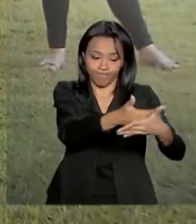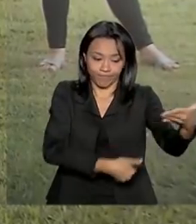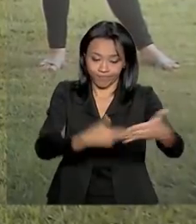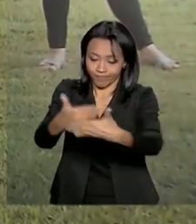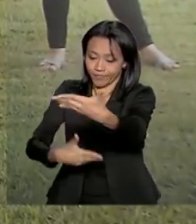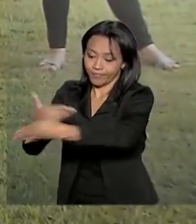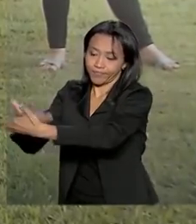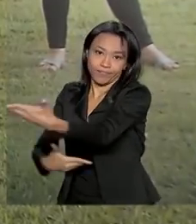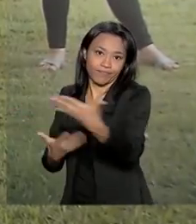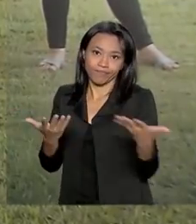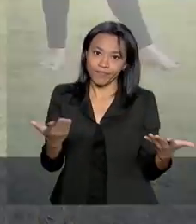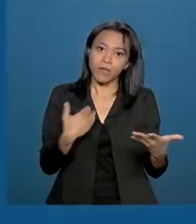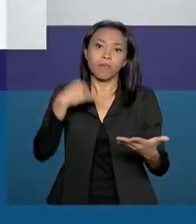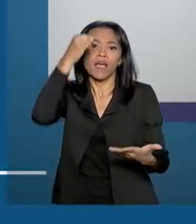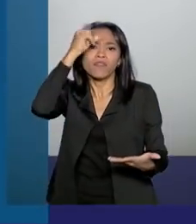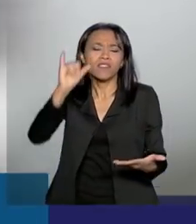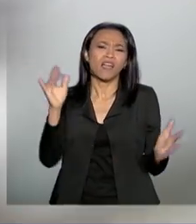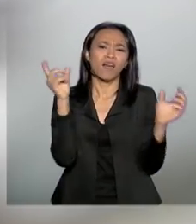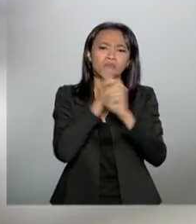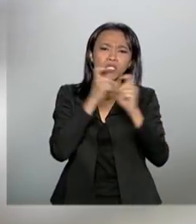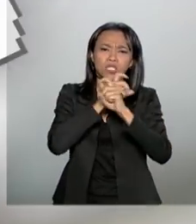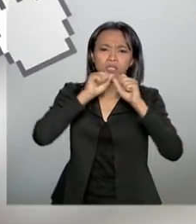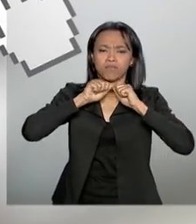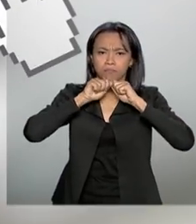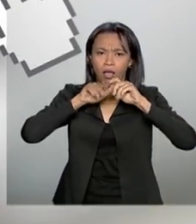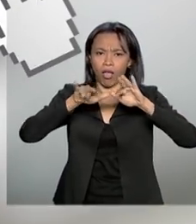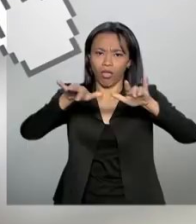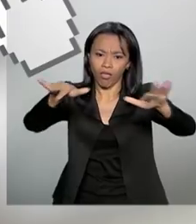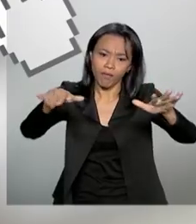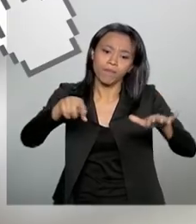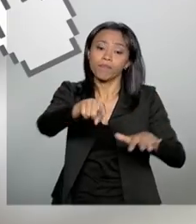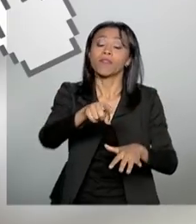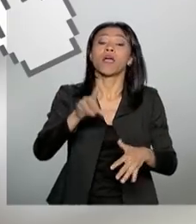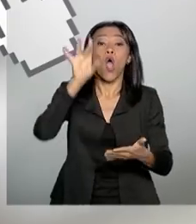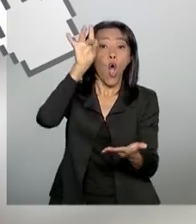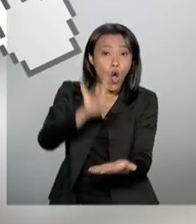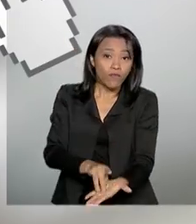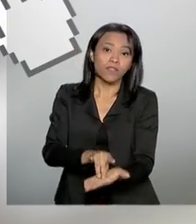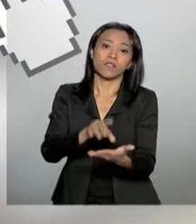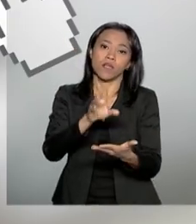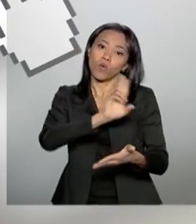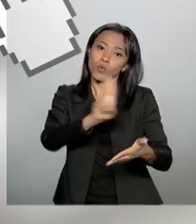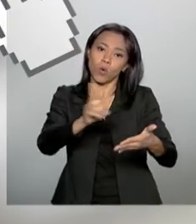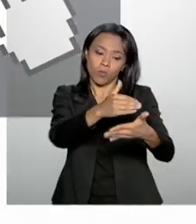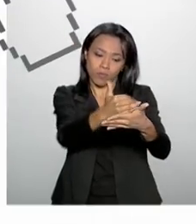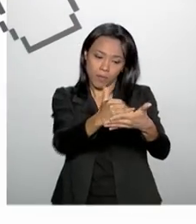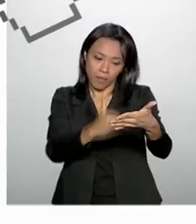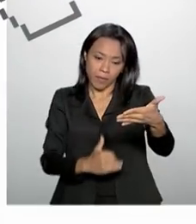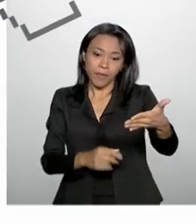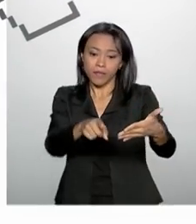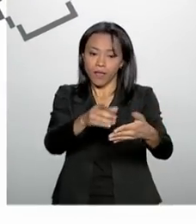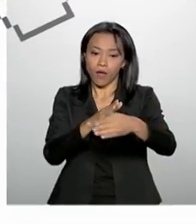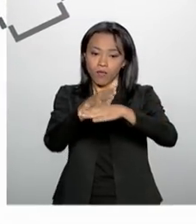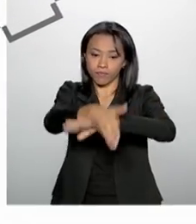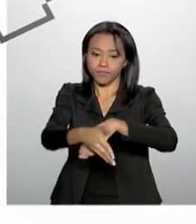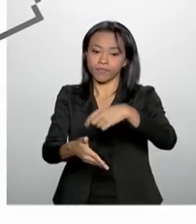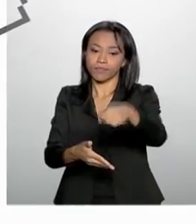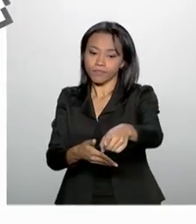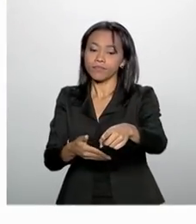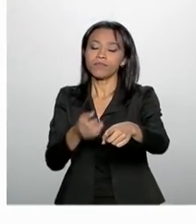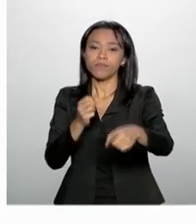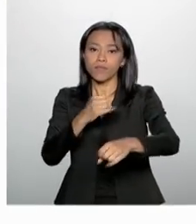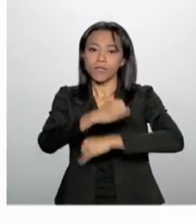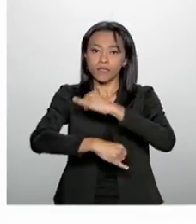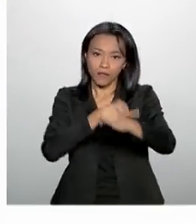evitar boatos ou notícias falsas, a lista oficial dos desaparecidos foi publicada no site da Vale e da Defesa Civil